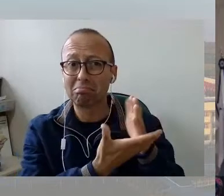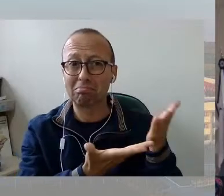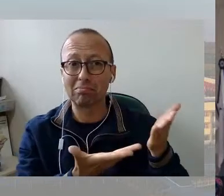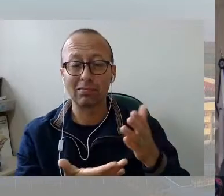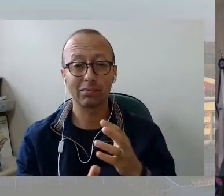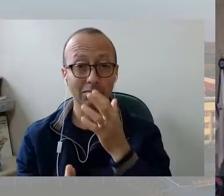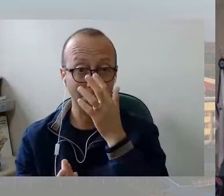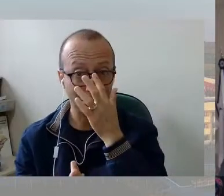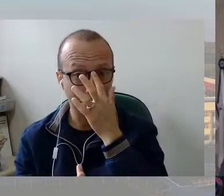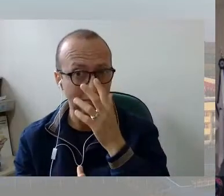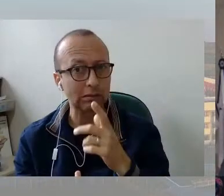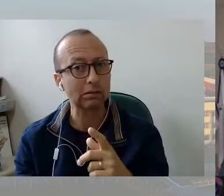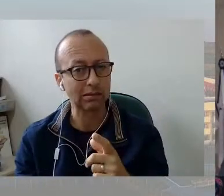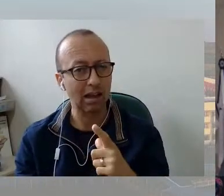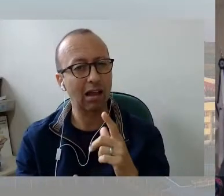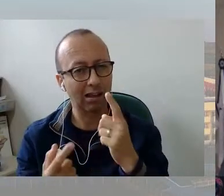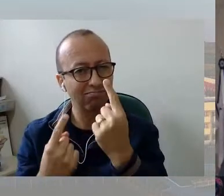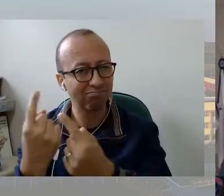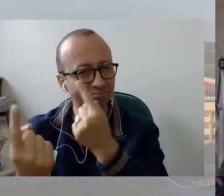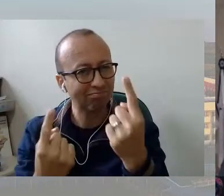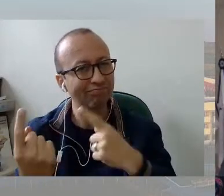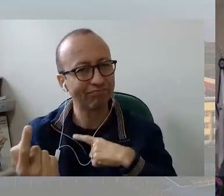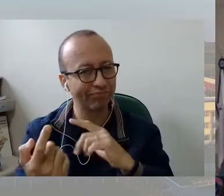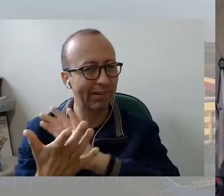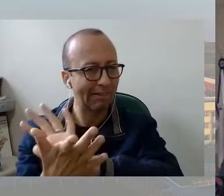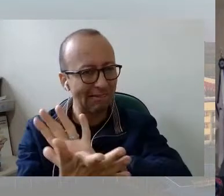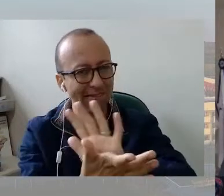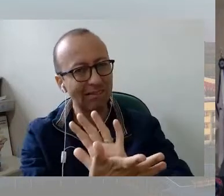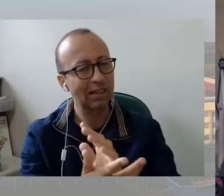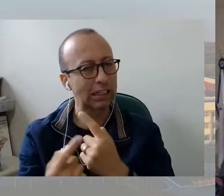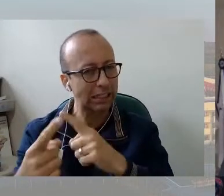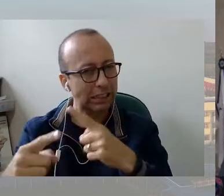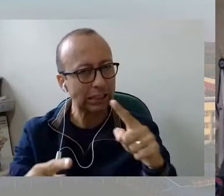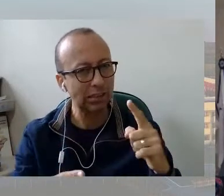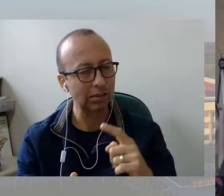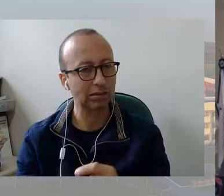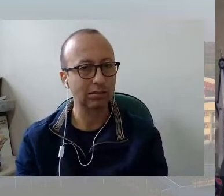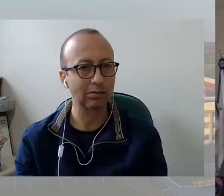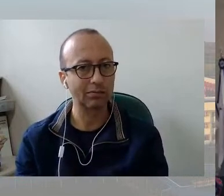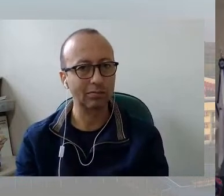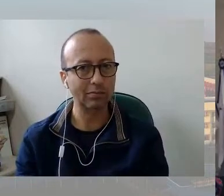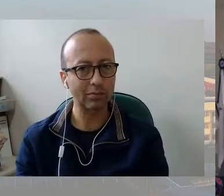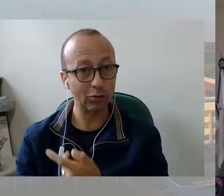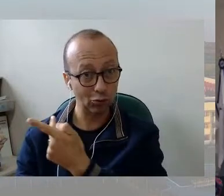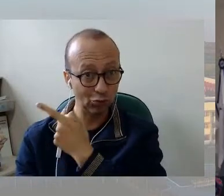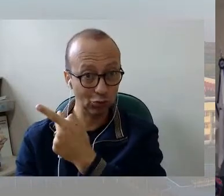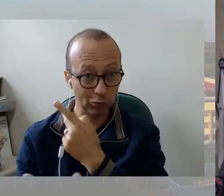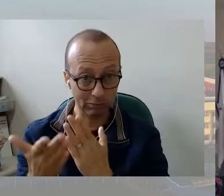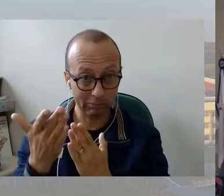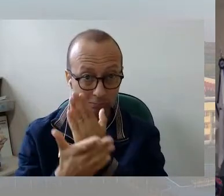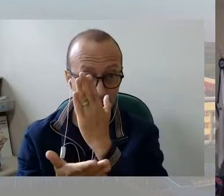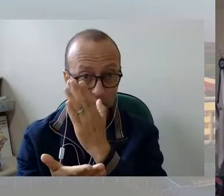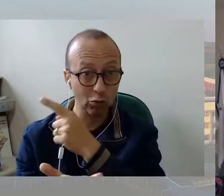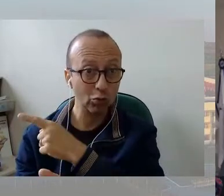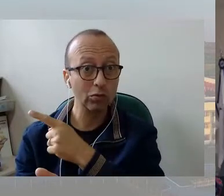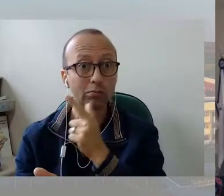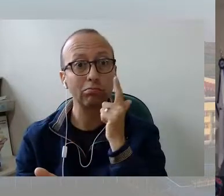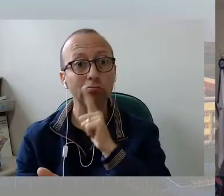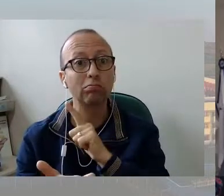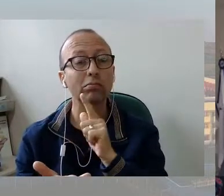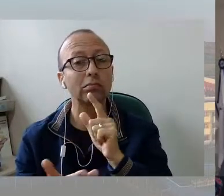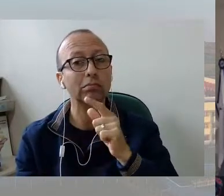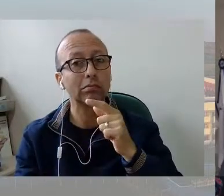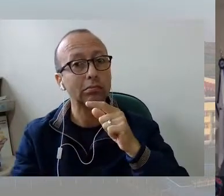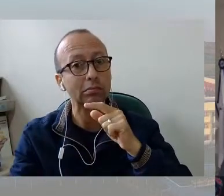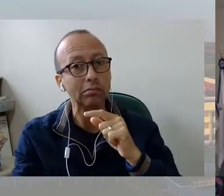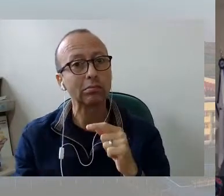ainda na universidade. Não me abati, e quando nós ganhamos a eleição, professor Robelaine, o senhor mostrou o caráter não